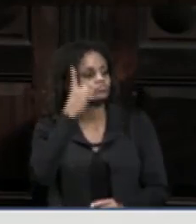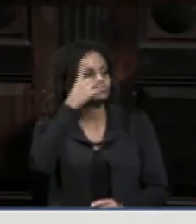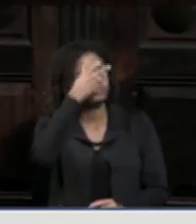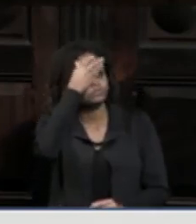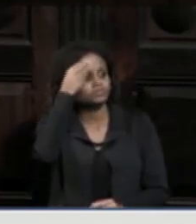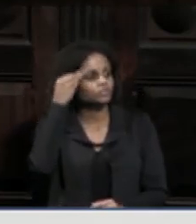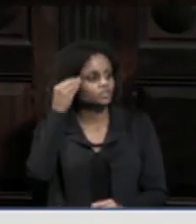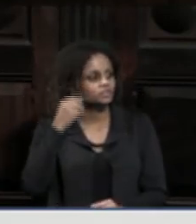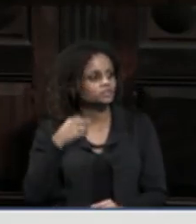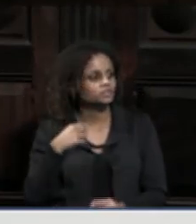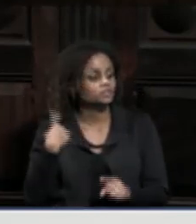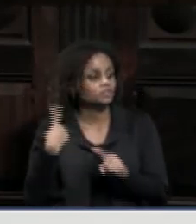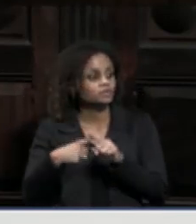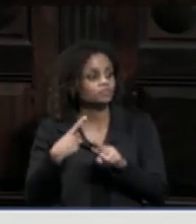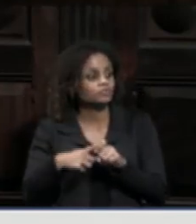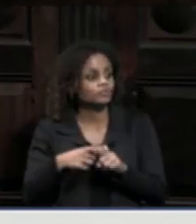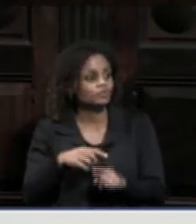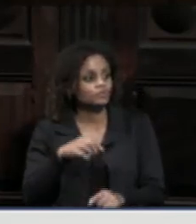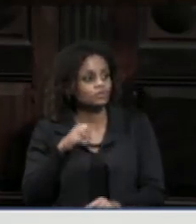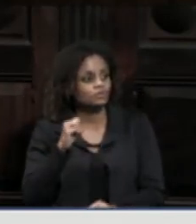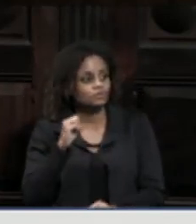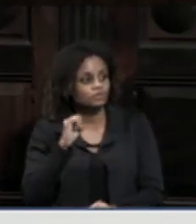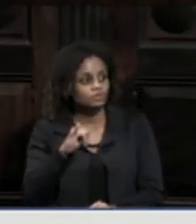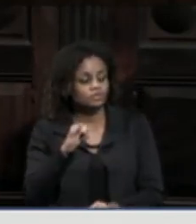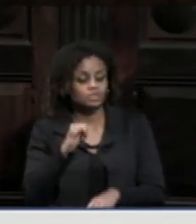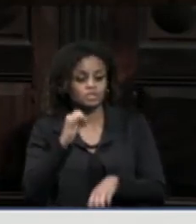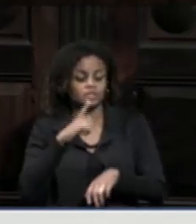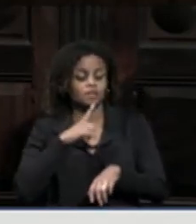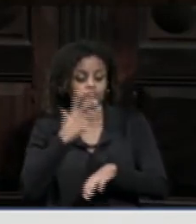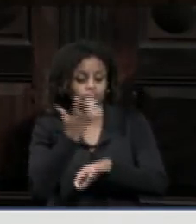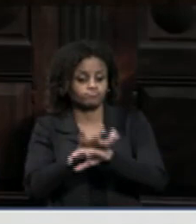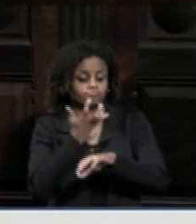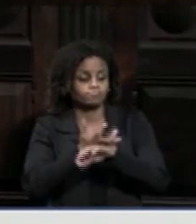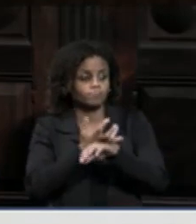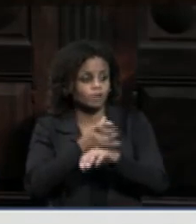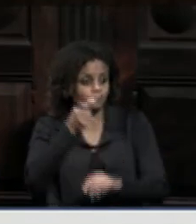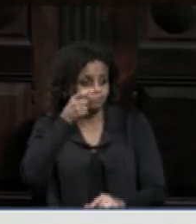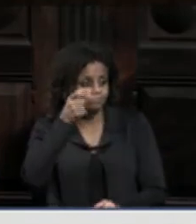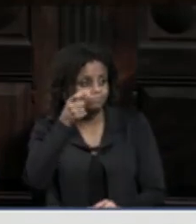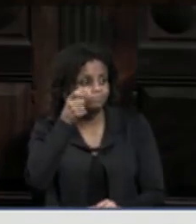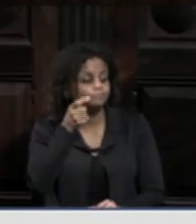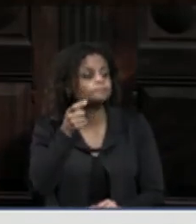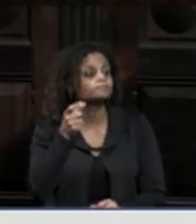Porque quando é matéria de interesses,